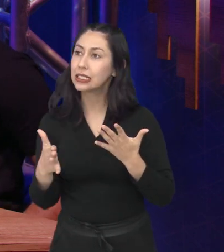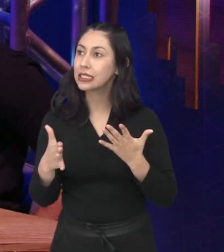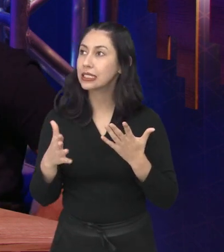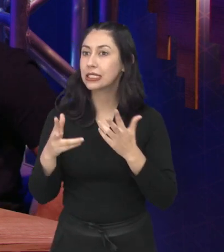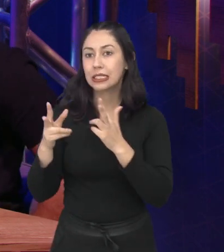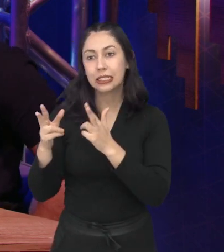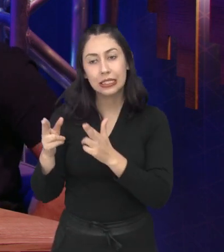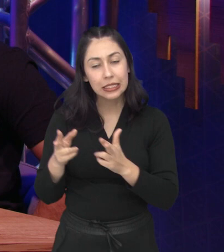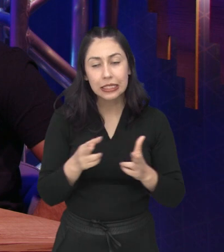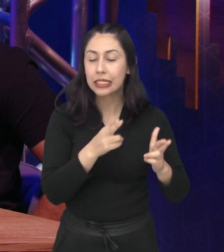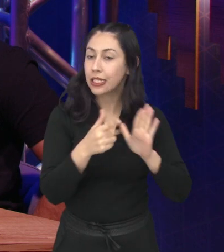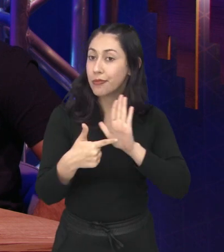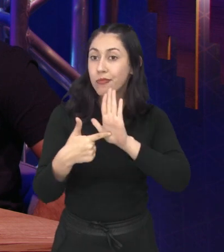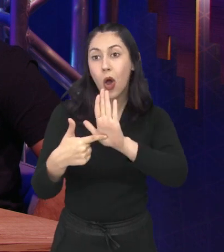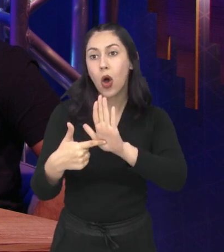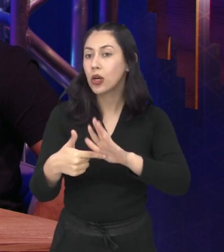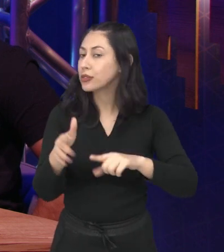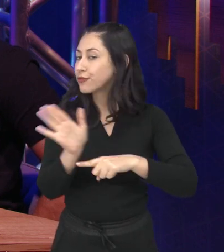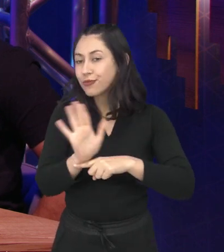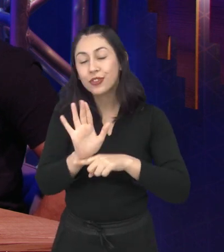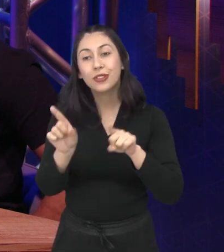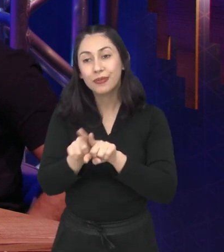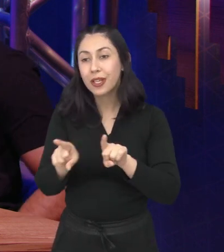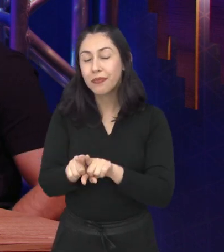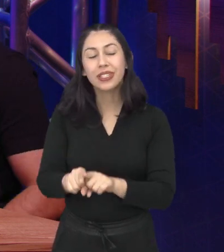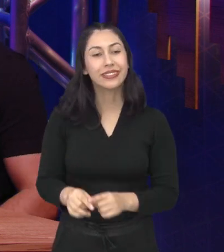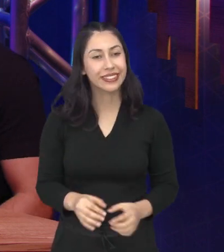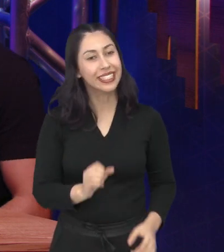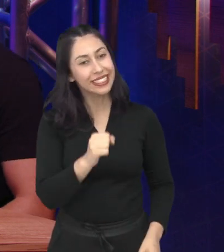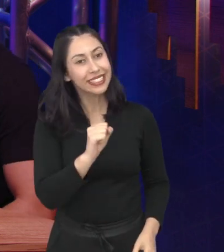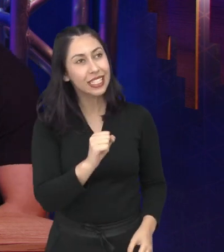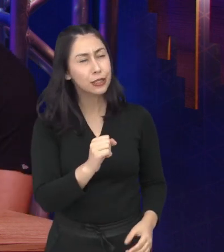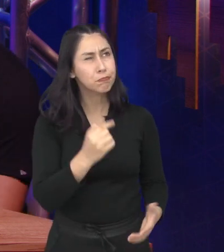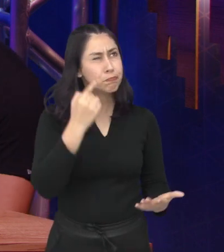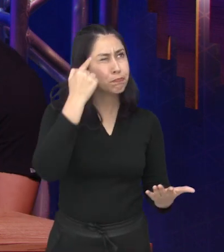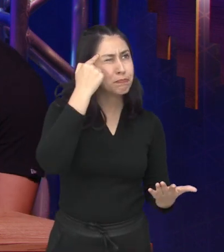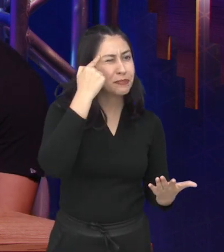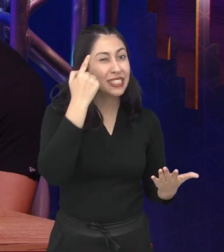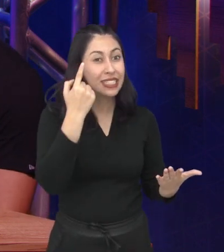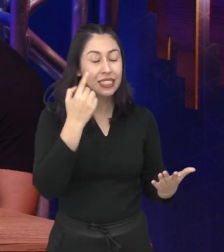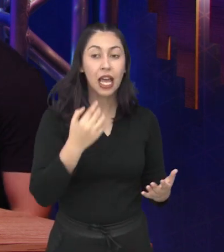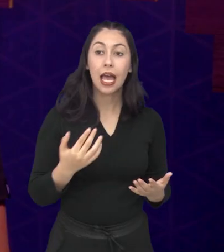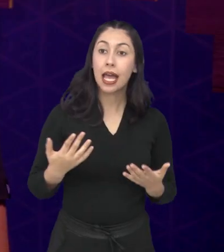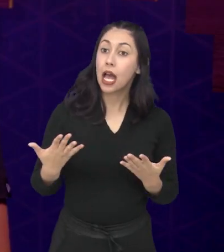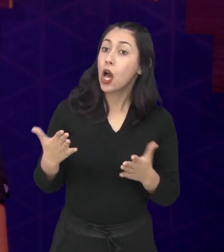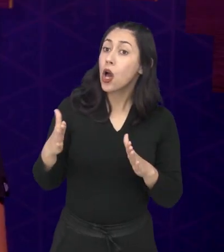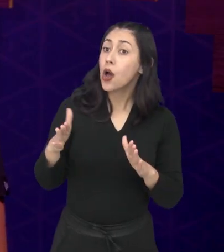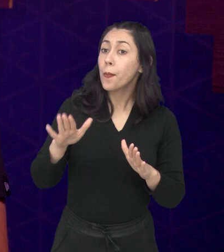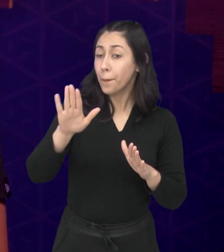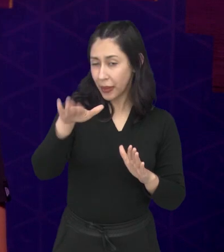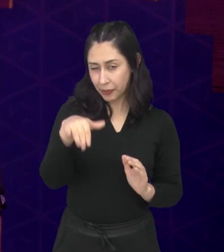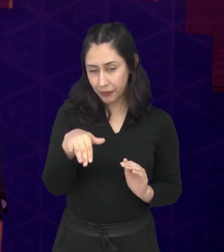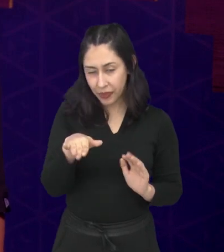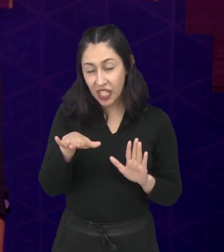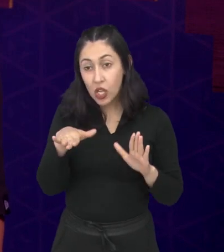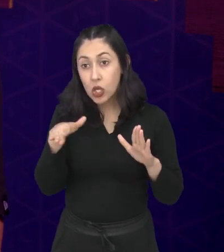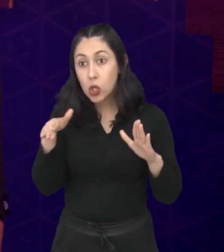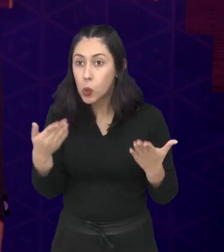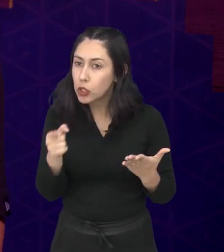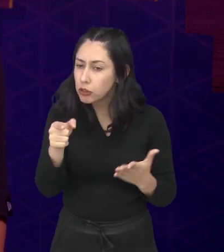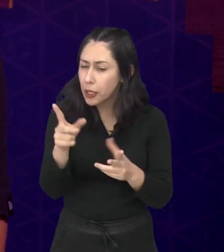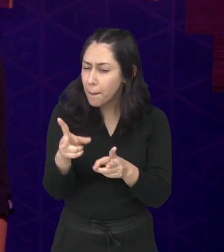aí, né, falam sobre isso, vários filmes, então a gente vai falar Trazem muita esse coisa. dilema, né? Mas, Vicky, quando que você